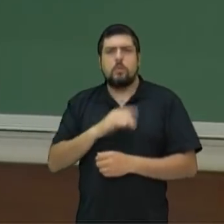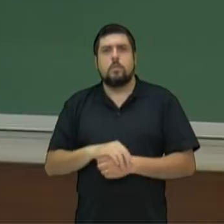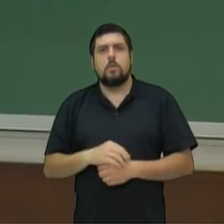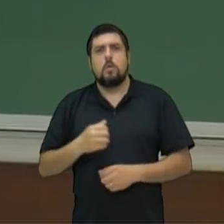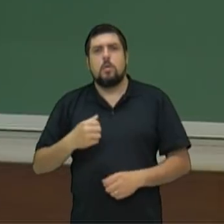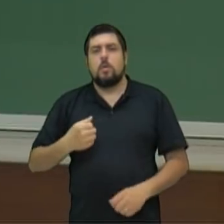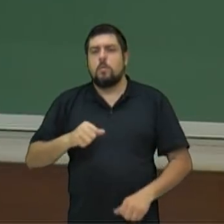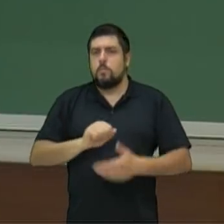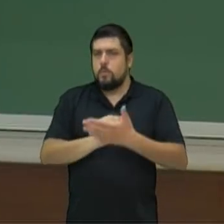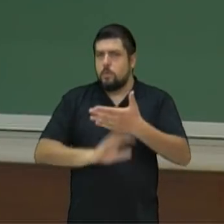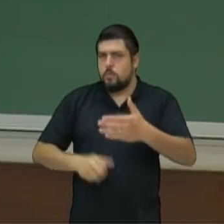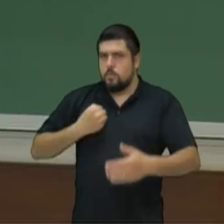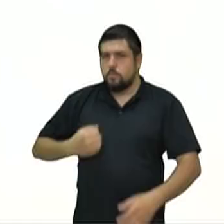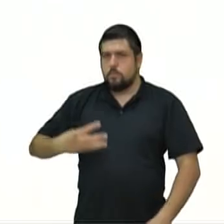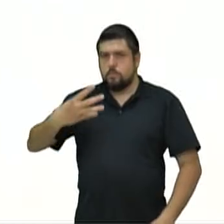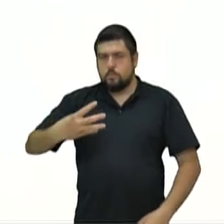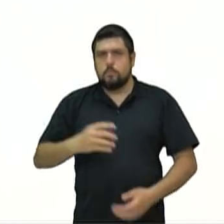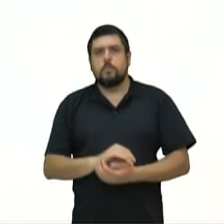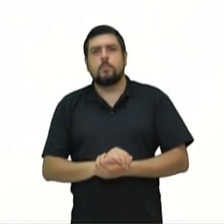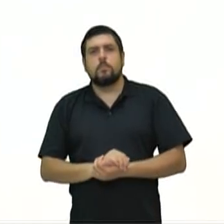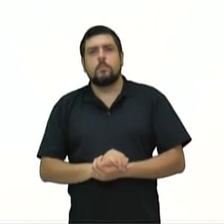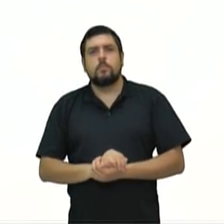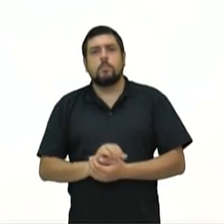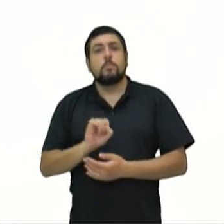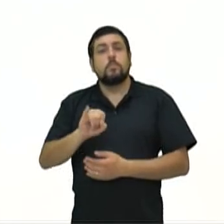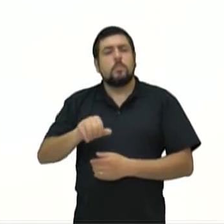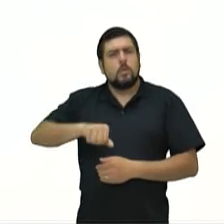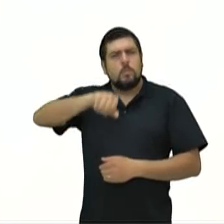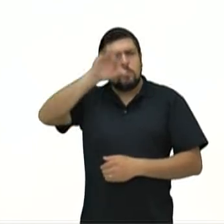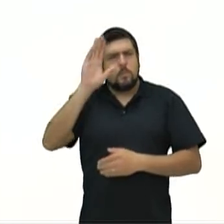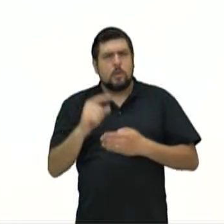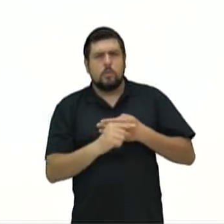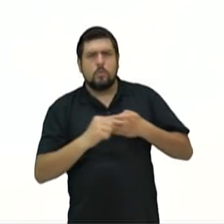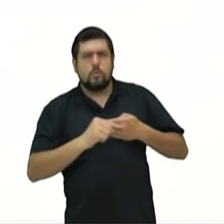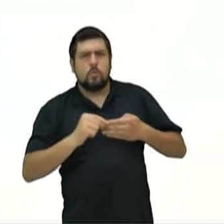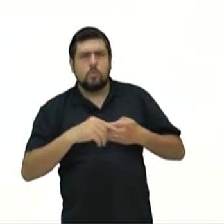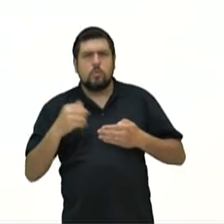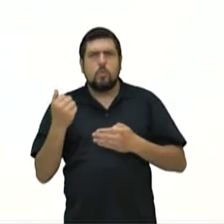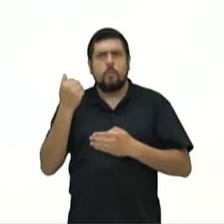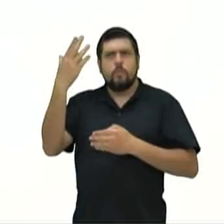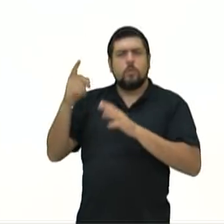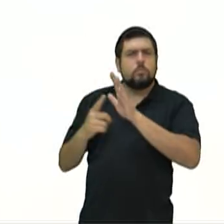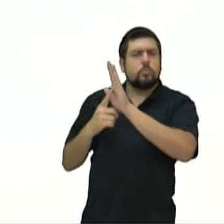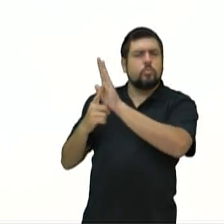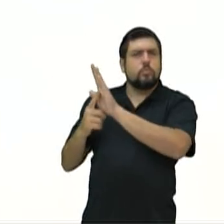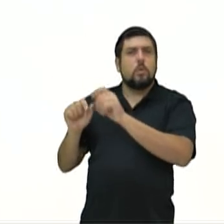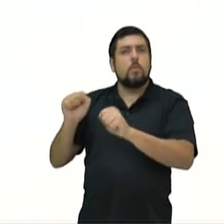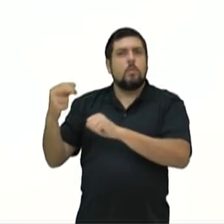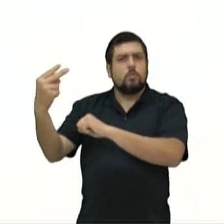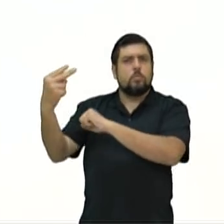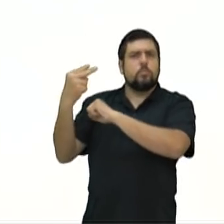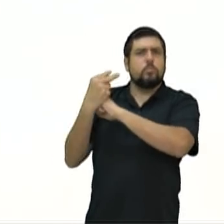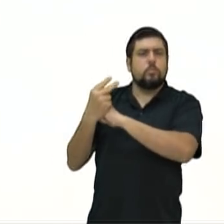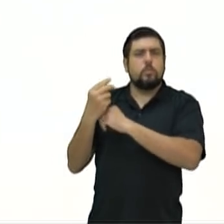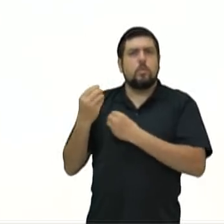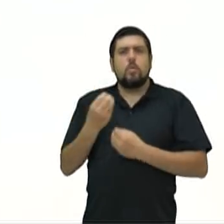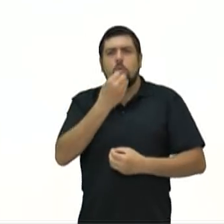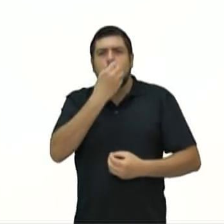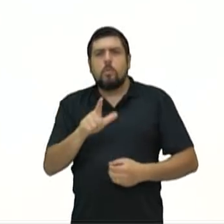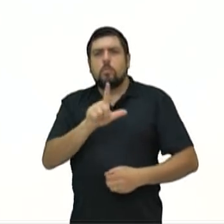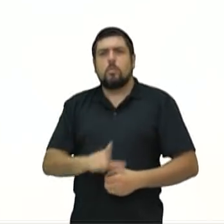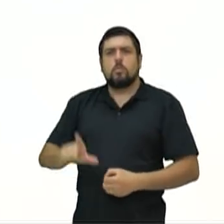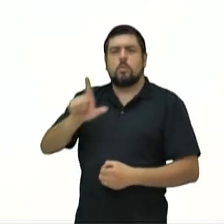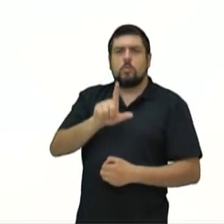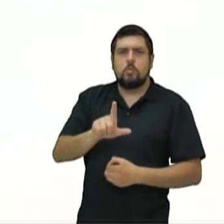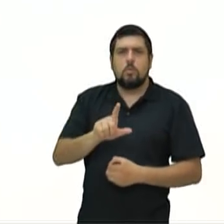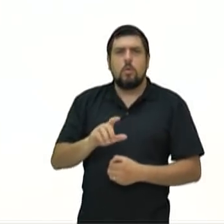agora. No trecho, pessoal, se mais autores brasileiros fossem publicados no exterior, poderíamos ser vistos como referência de boa literatura